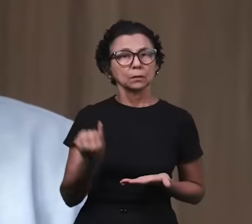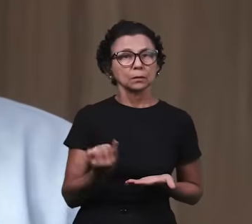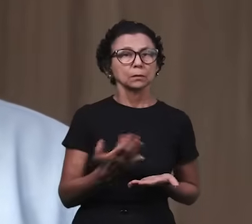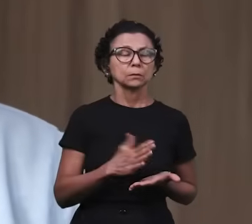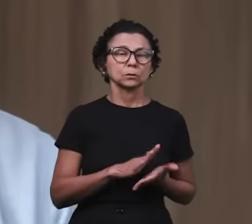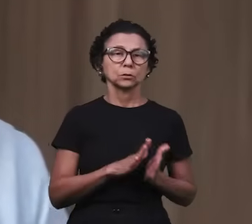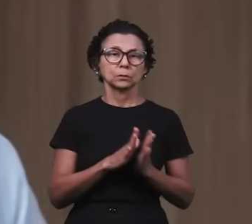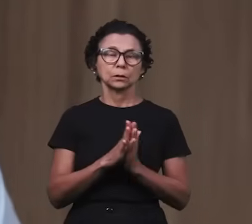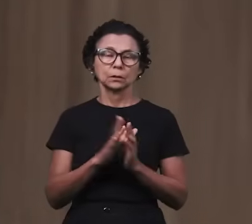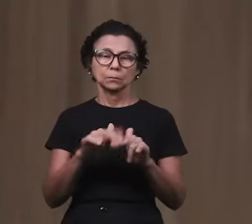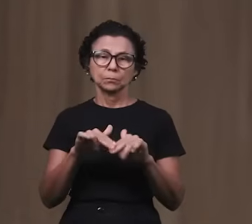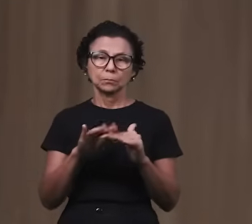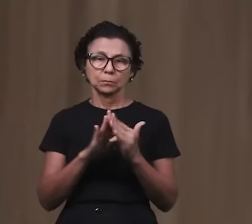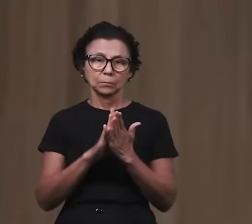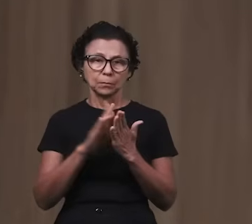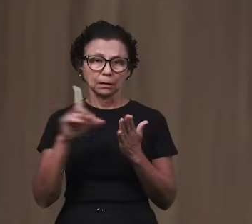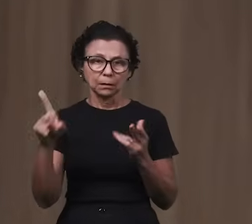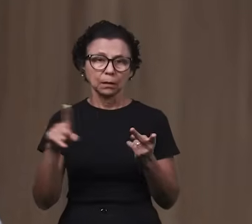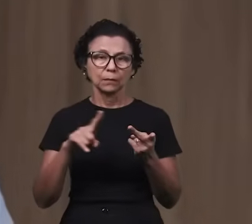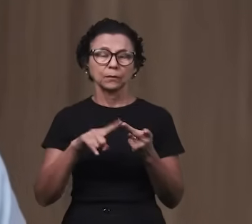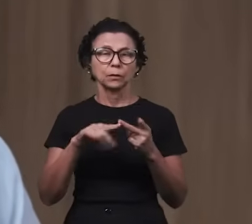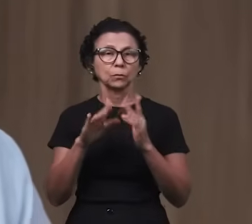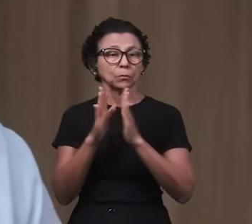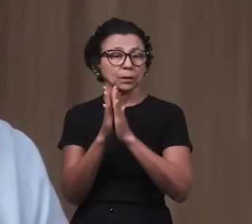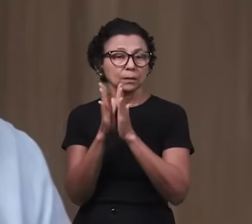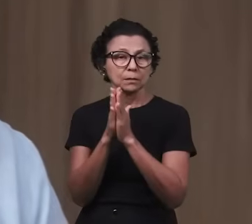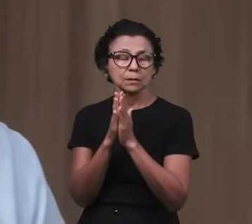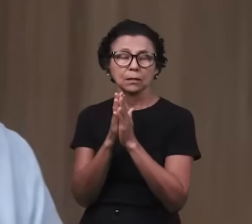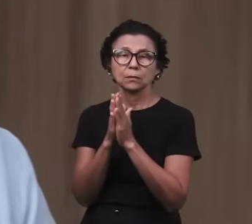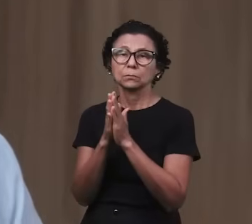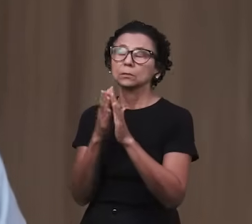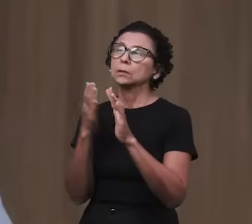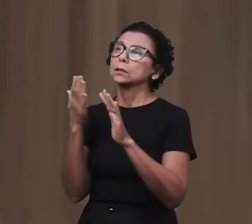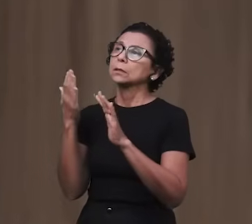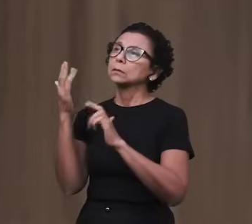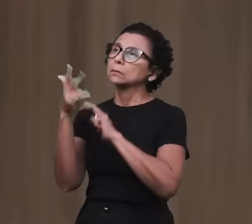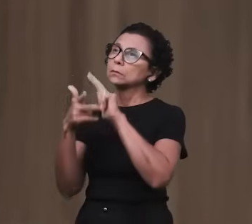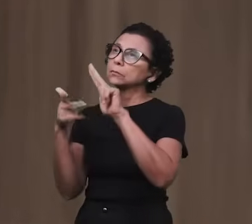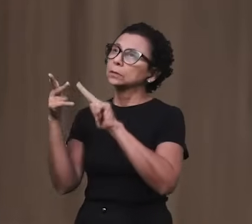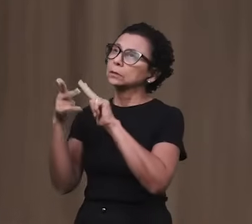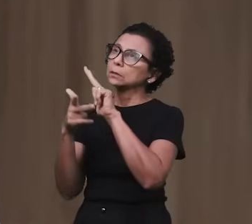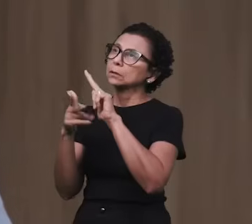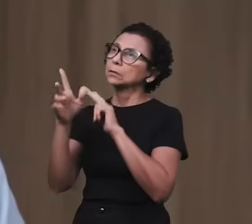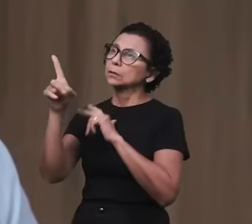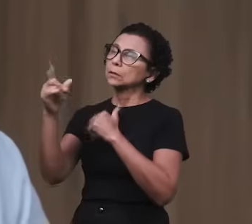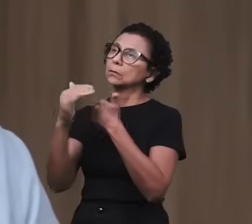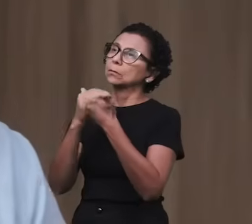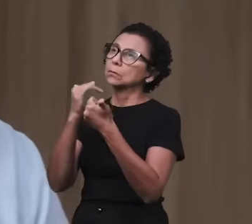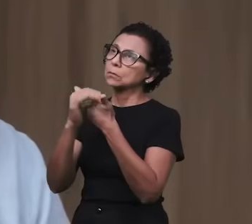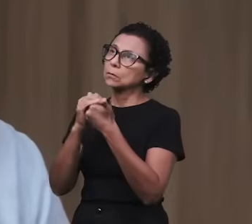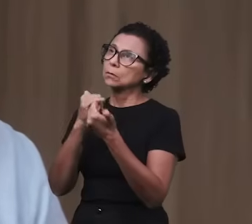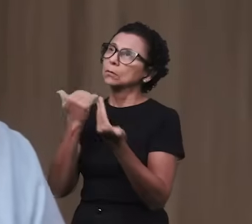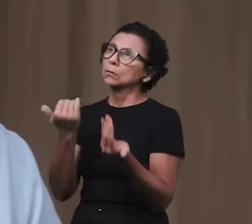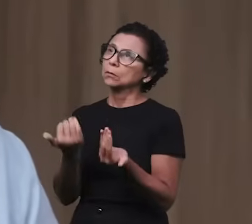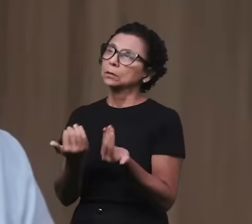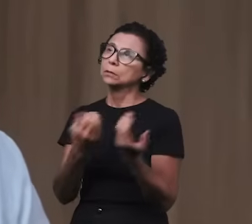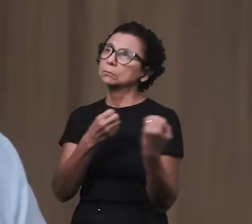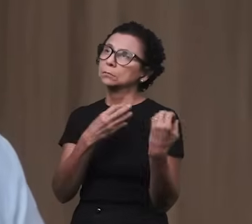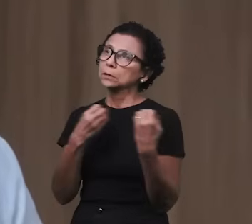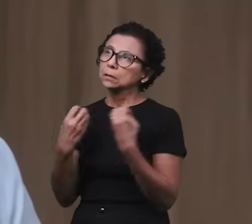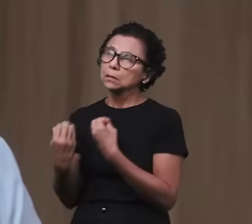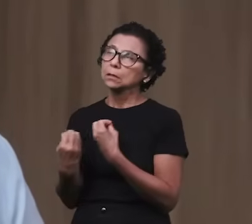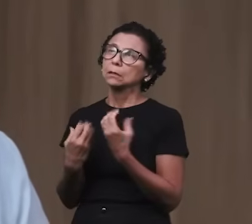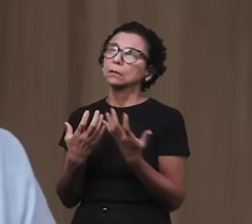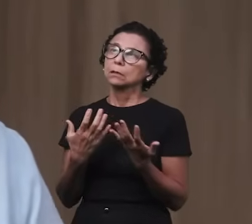da palavra e da oração que nós conversamos com Deus, que Ele nos consola, que Ele nos dá esse direcionamento.